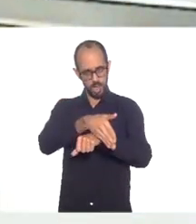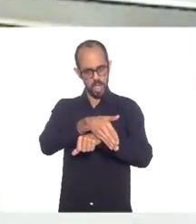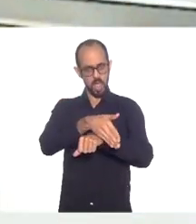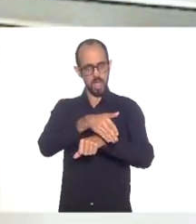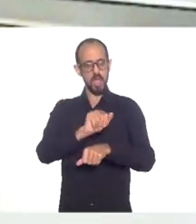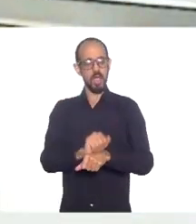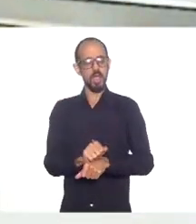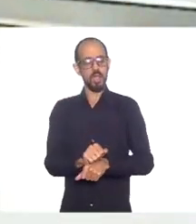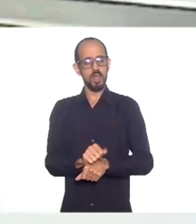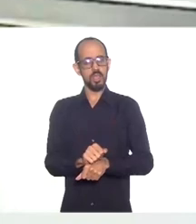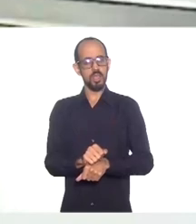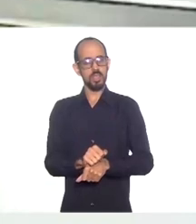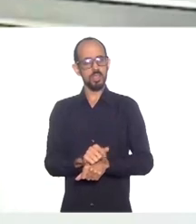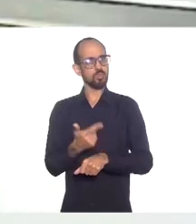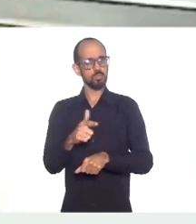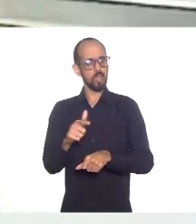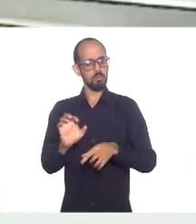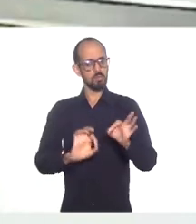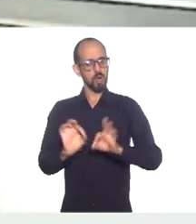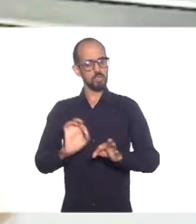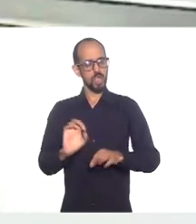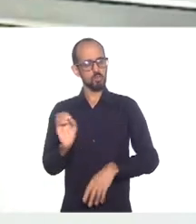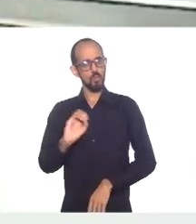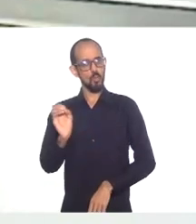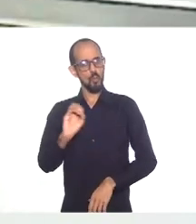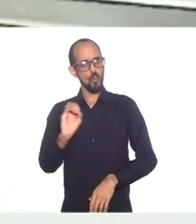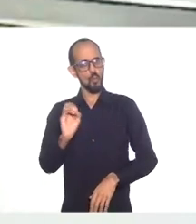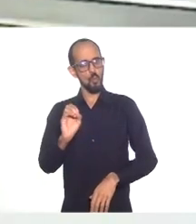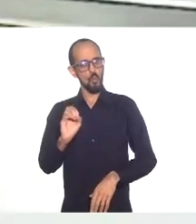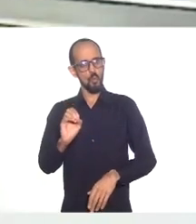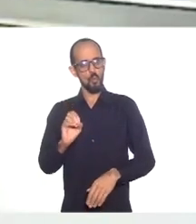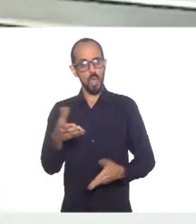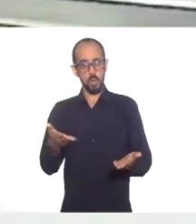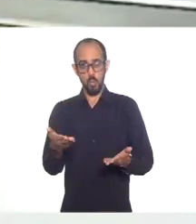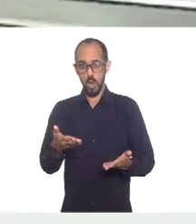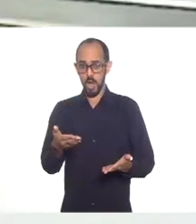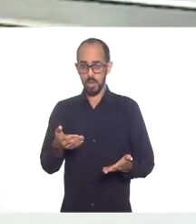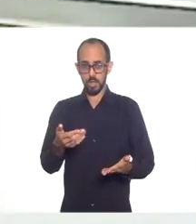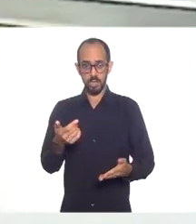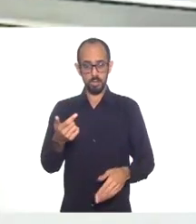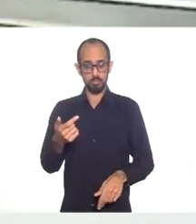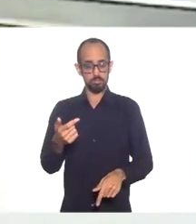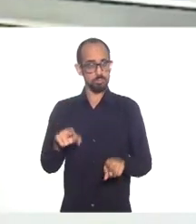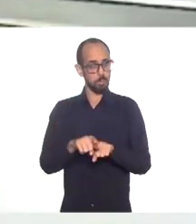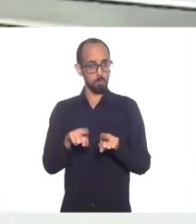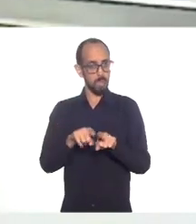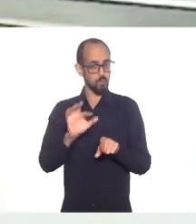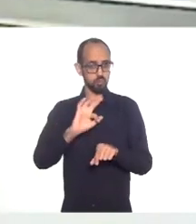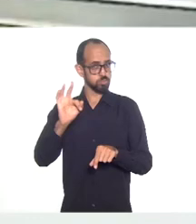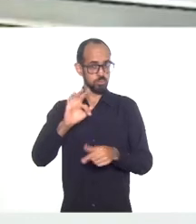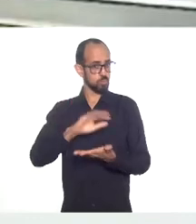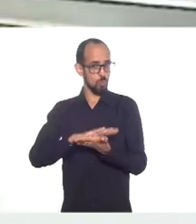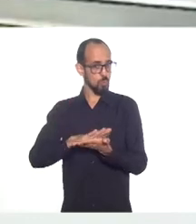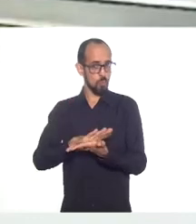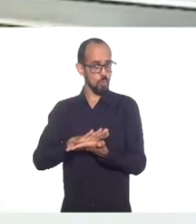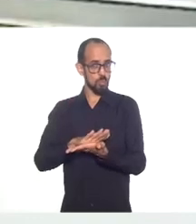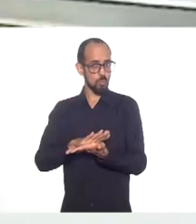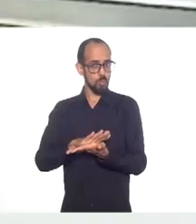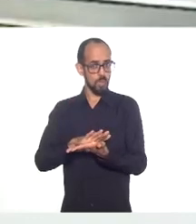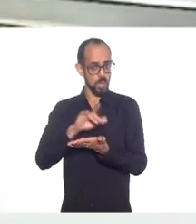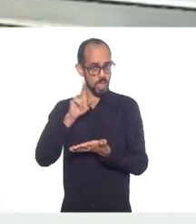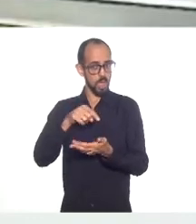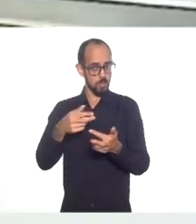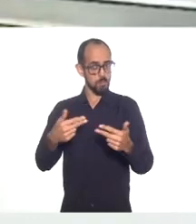tem nenhum projeto para o futuro, nem para o presente, nem para o futuro. Então, eu acho que essa questão é